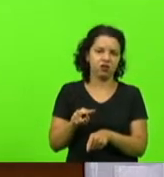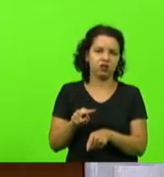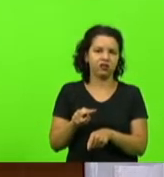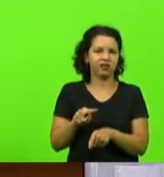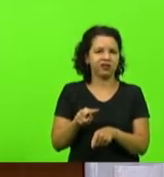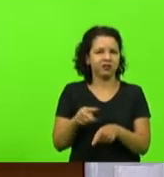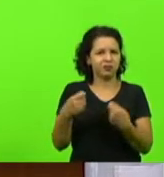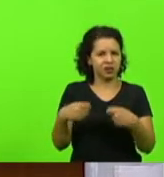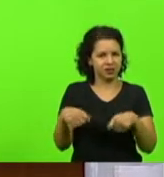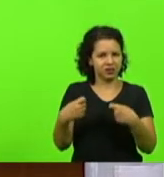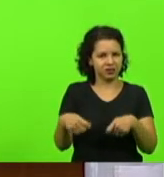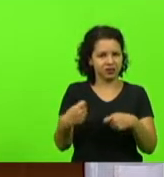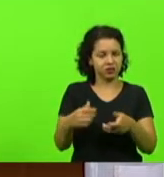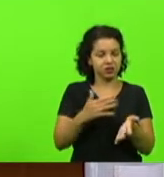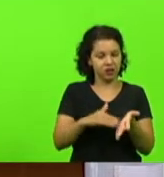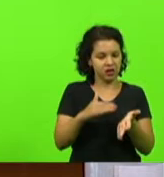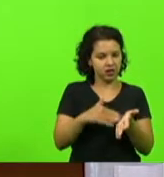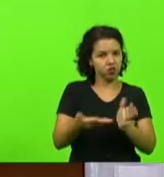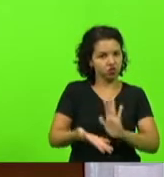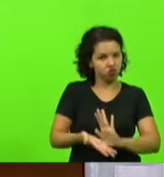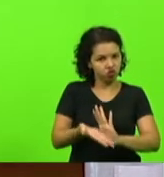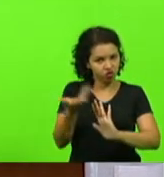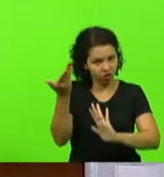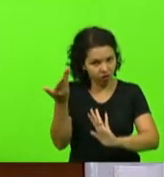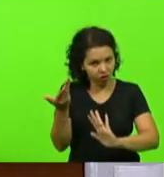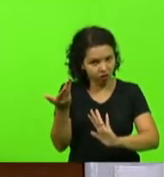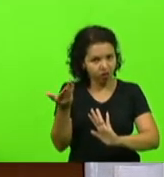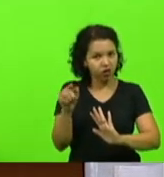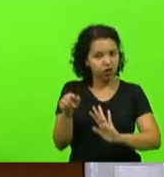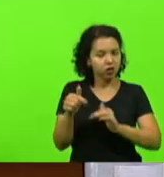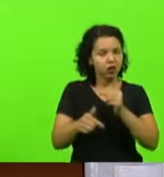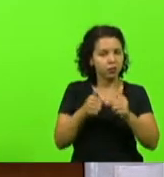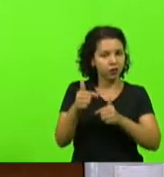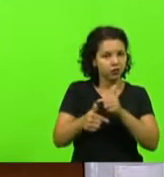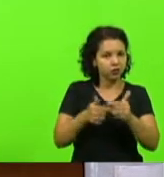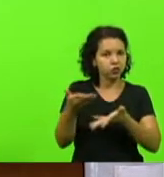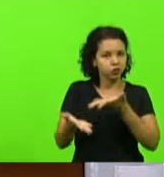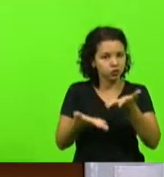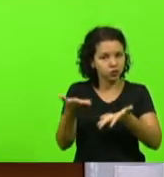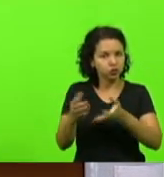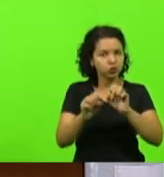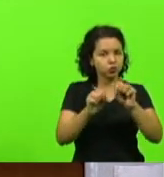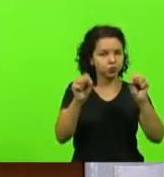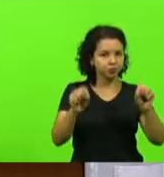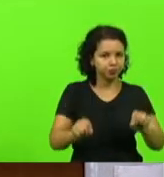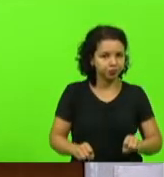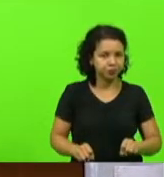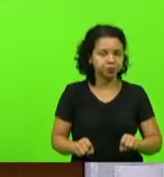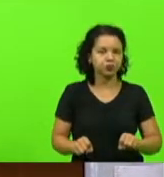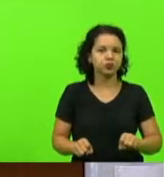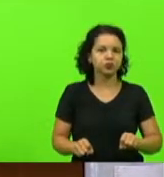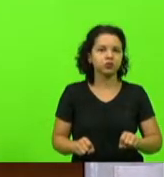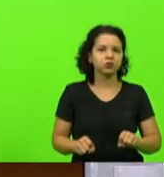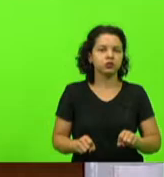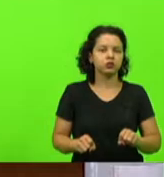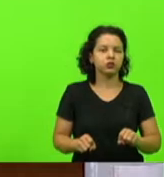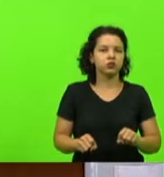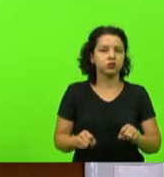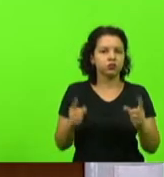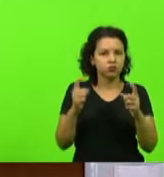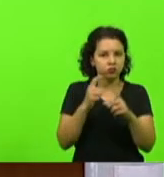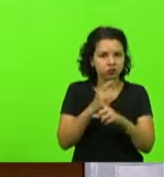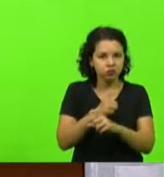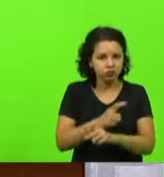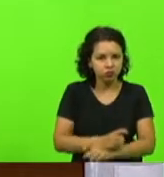tirar um secretário que está trabalhando, cuidando de um sistema que é muito complexo,